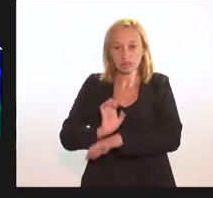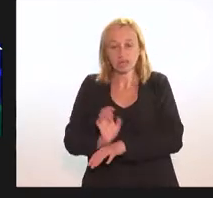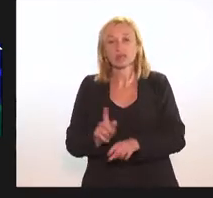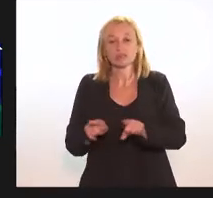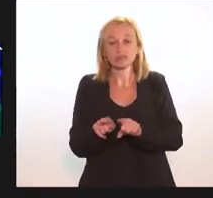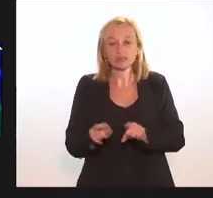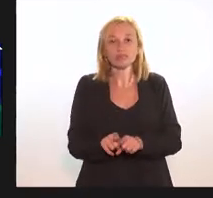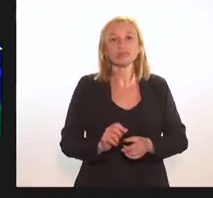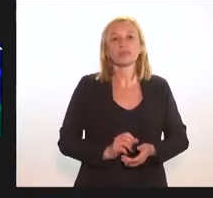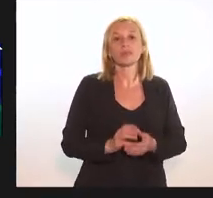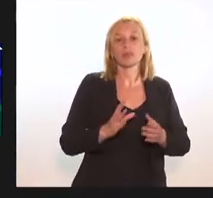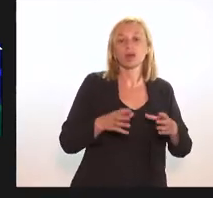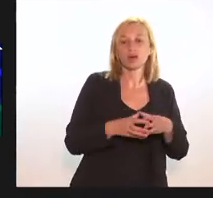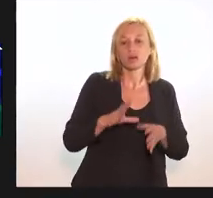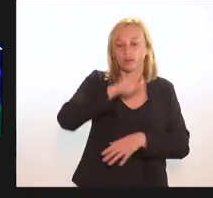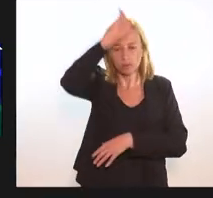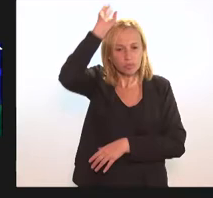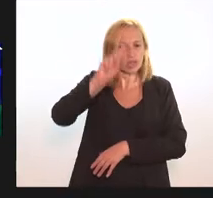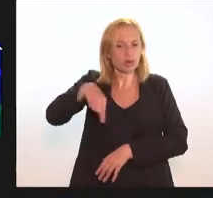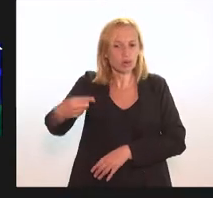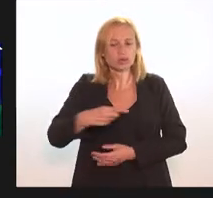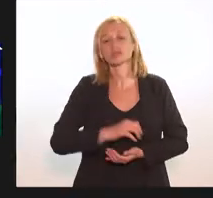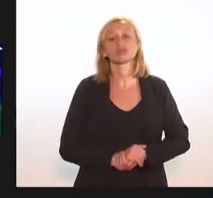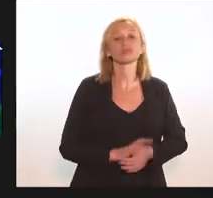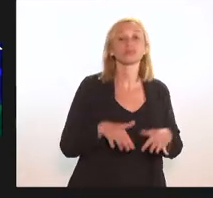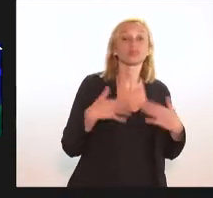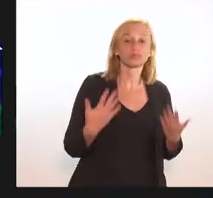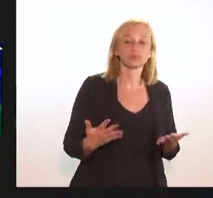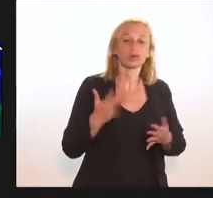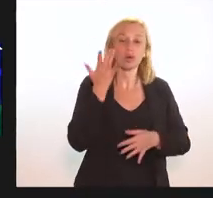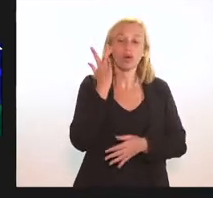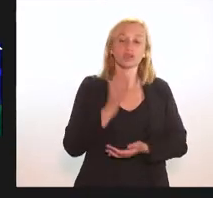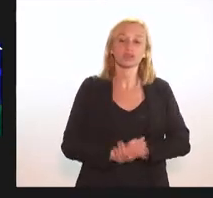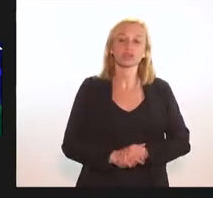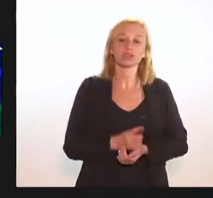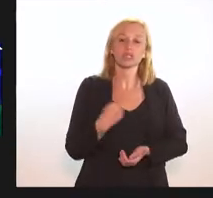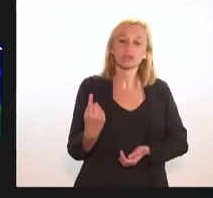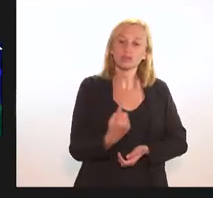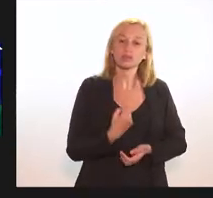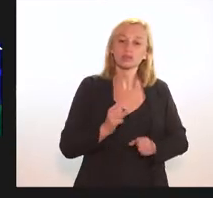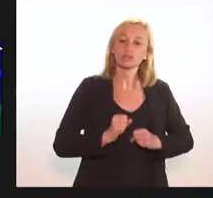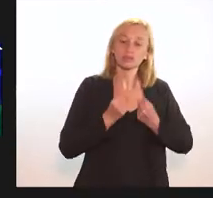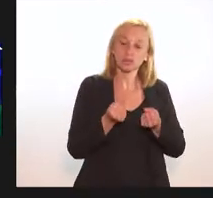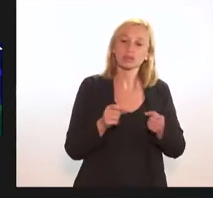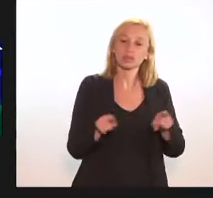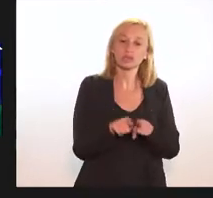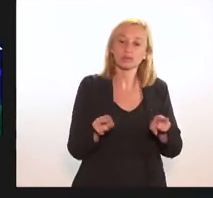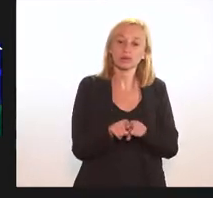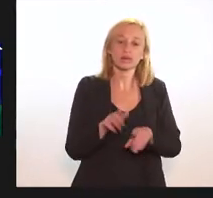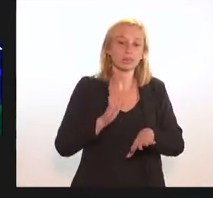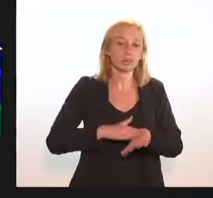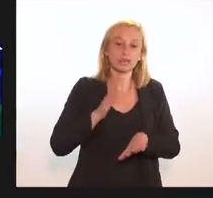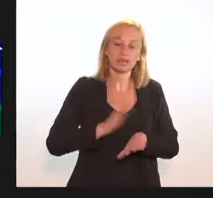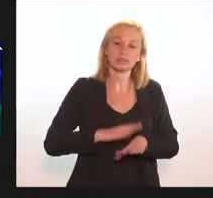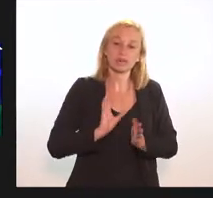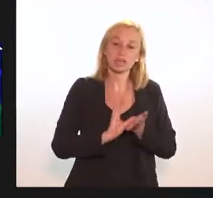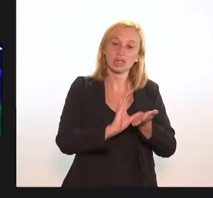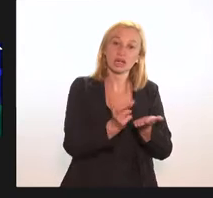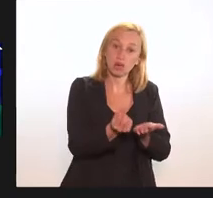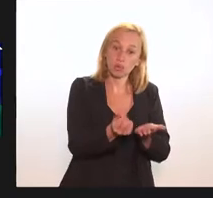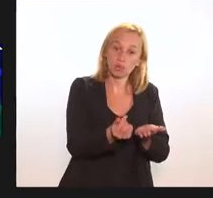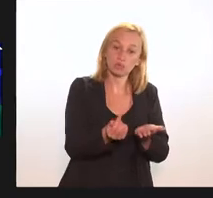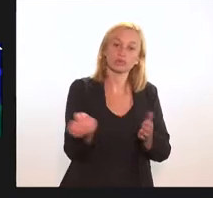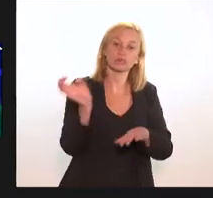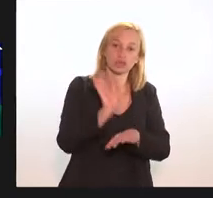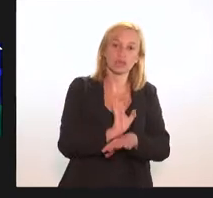assim como o Corpo de Bombeiros, e por aí vai. Então, acho que a nossa busca é trazer cada vez mais recursos para